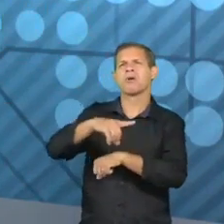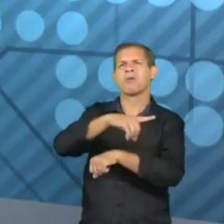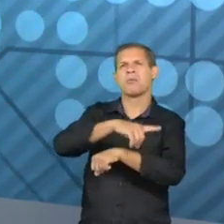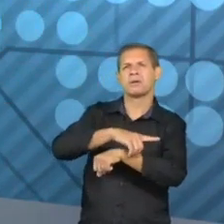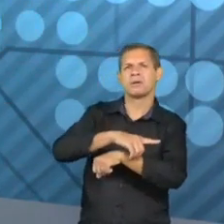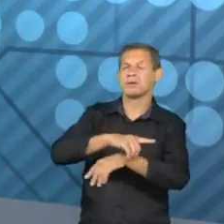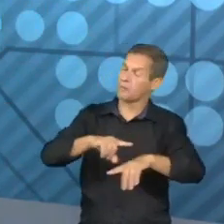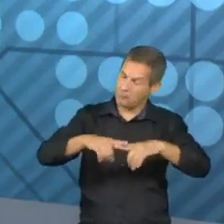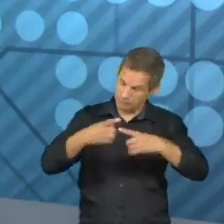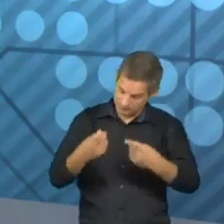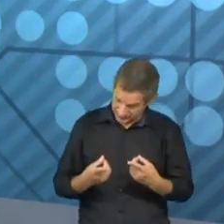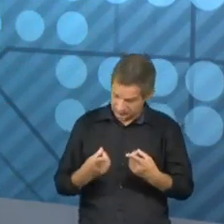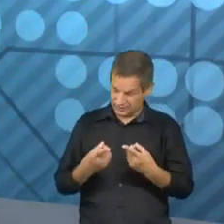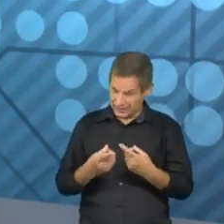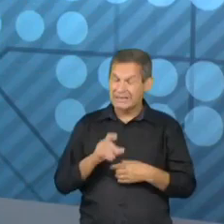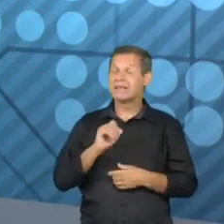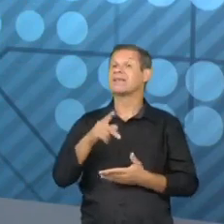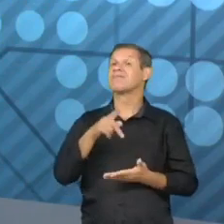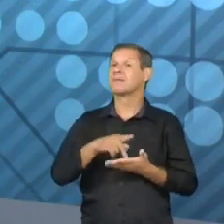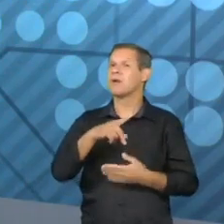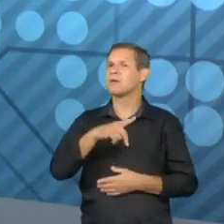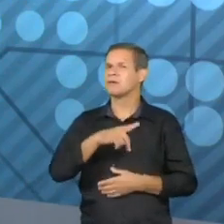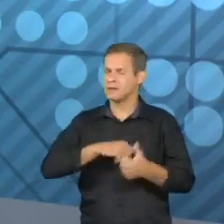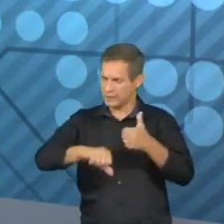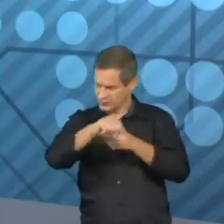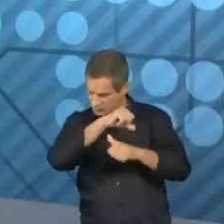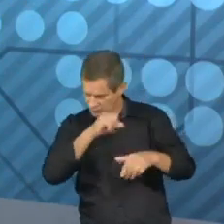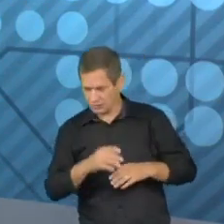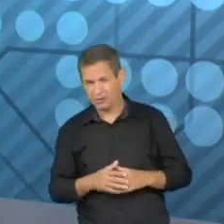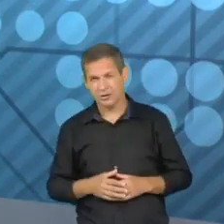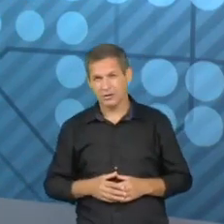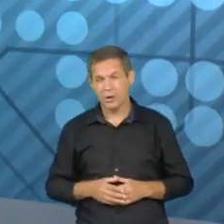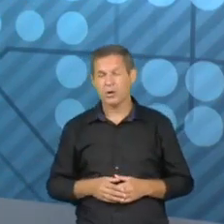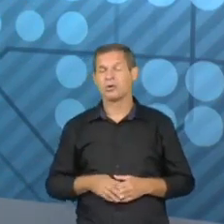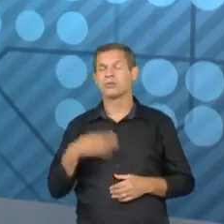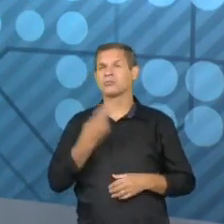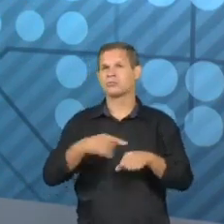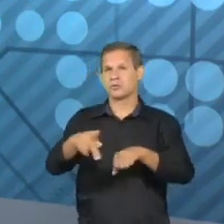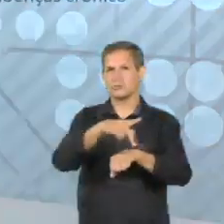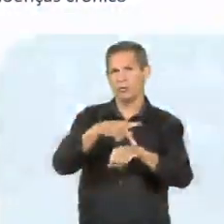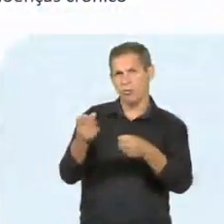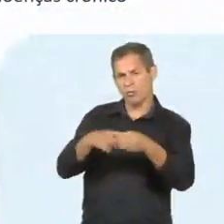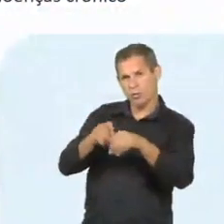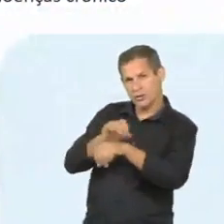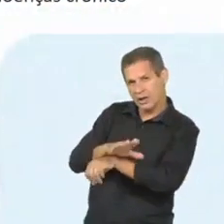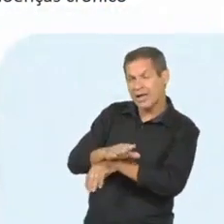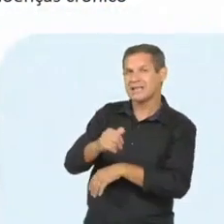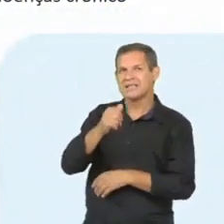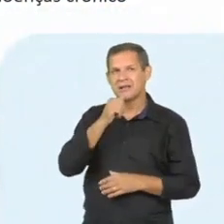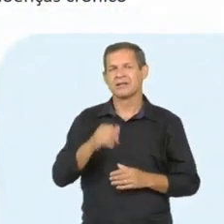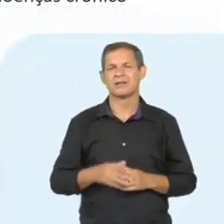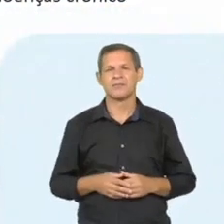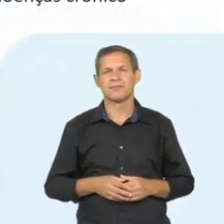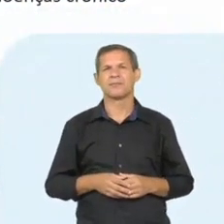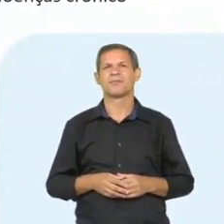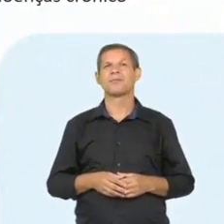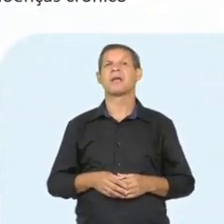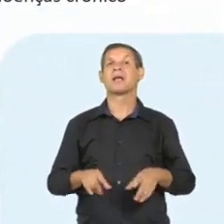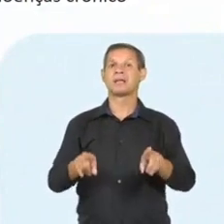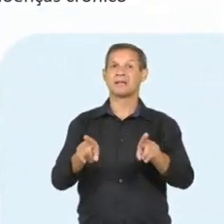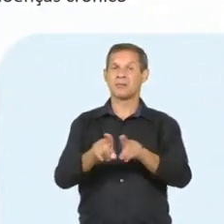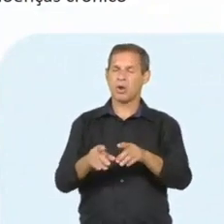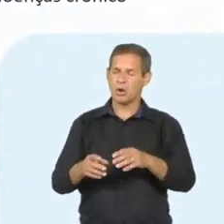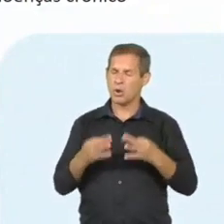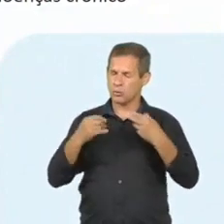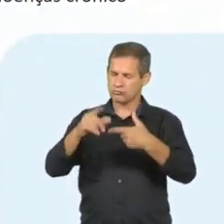Então, é algo que realmente tem que ser alterado aqui no nosso país. Vamos voltar ao quadro ainda. Com